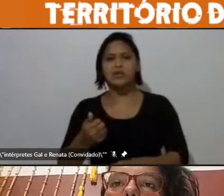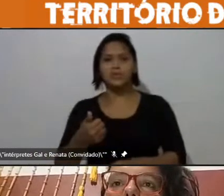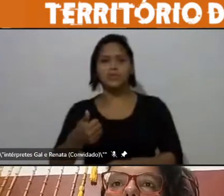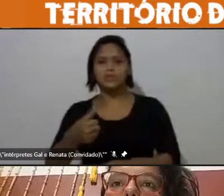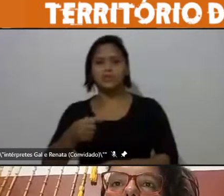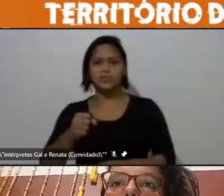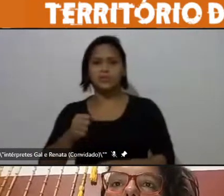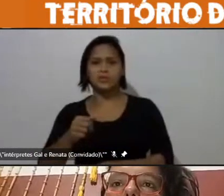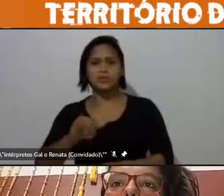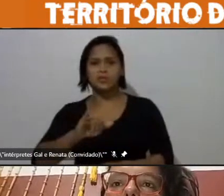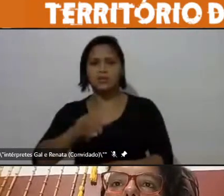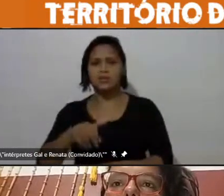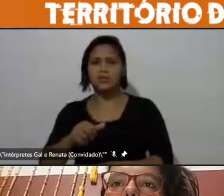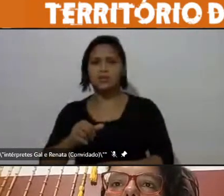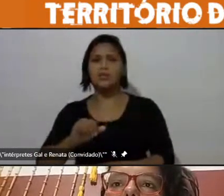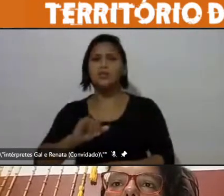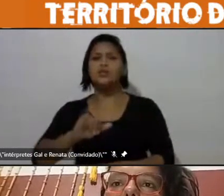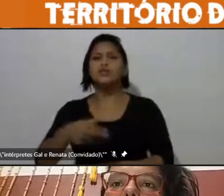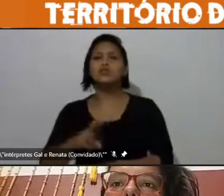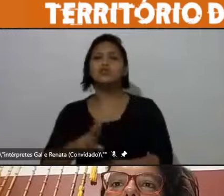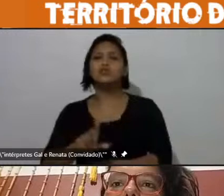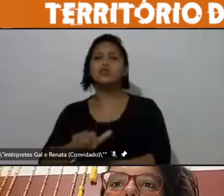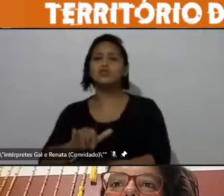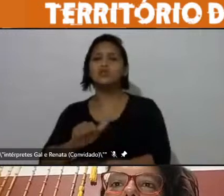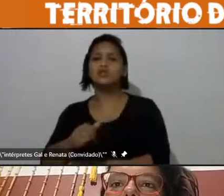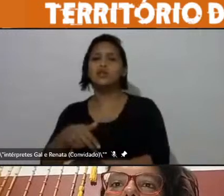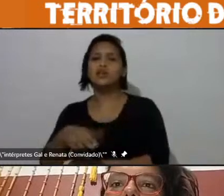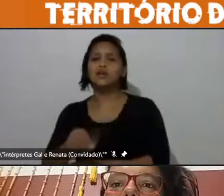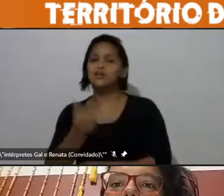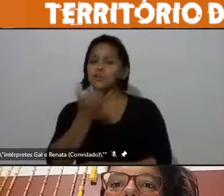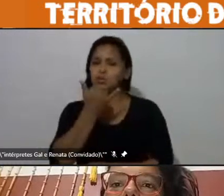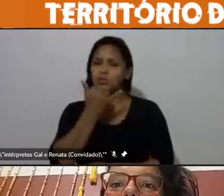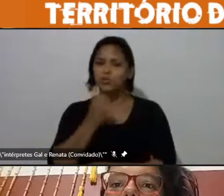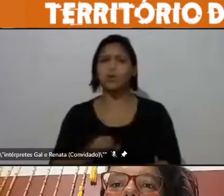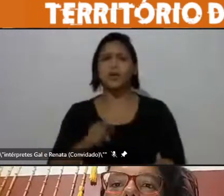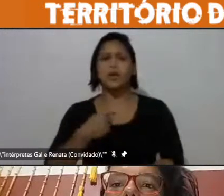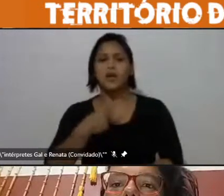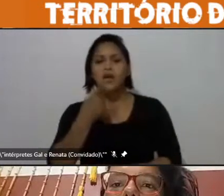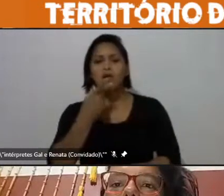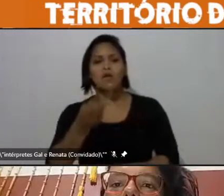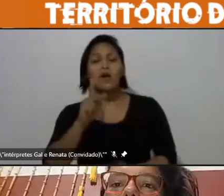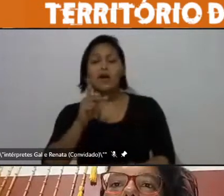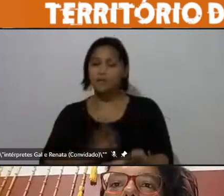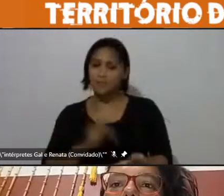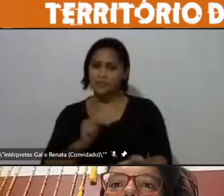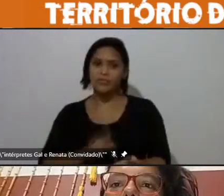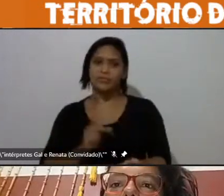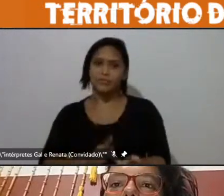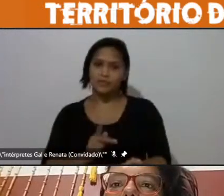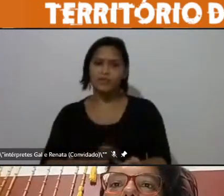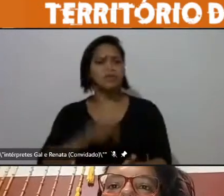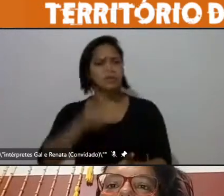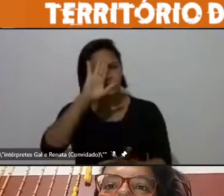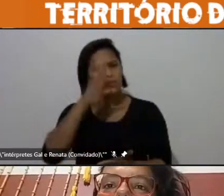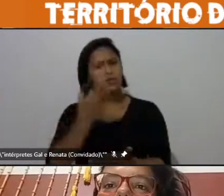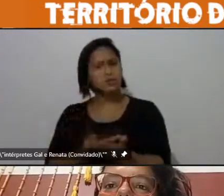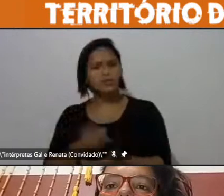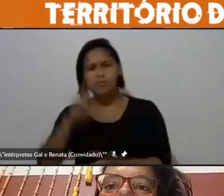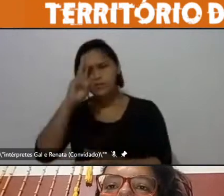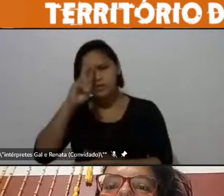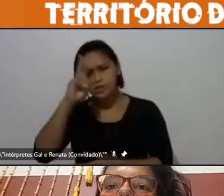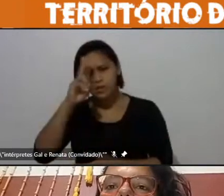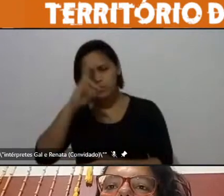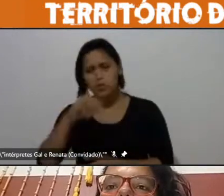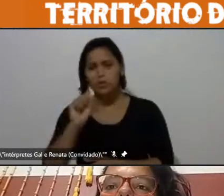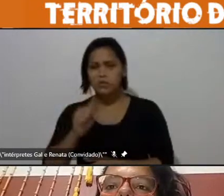Jair? Não, quem que fez a Juliano. Pergunta? Juliano, desculpa, Juliano. Com certeza, né? É, você lembrou muito bem,